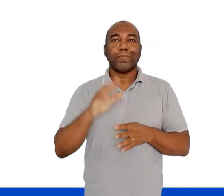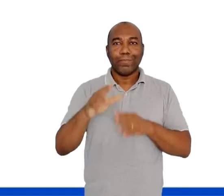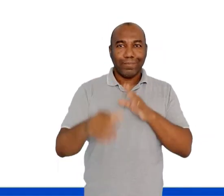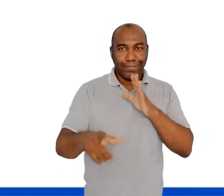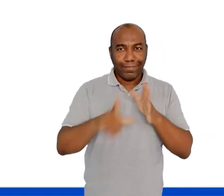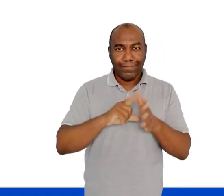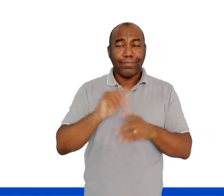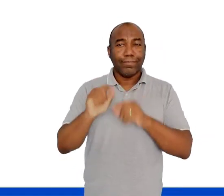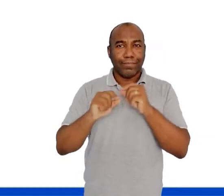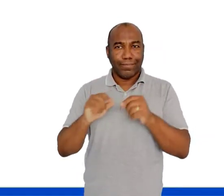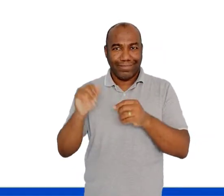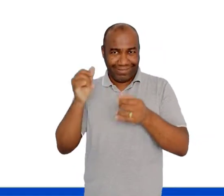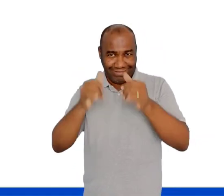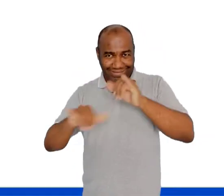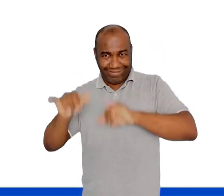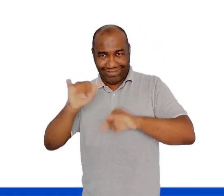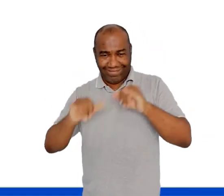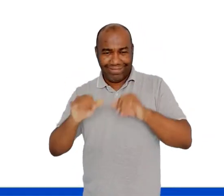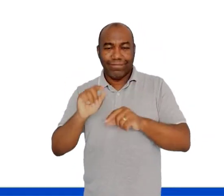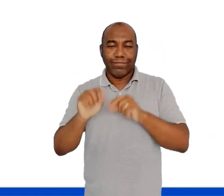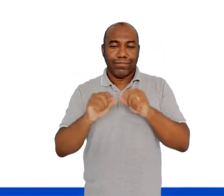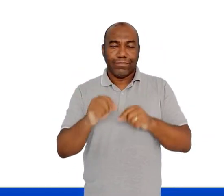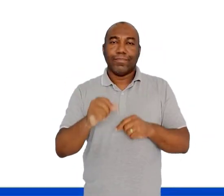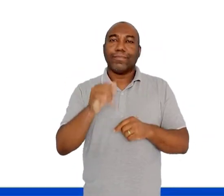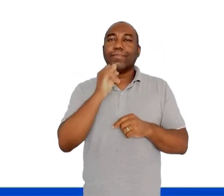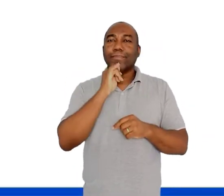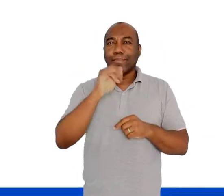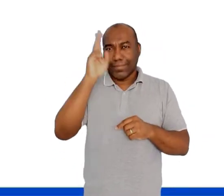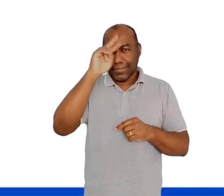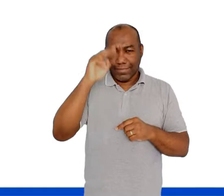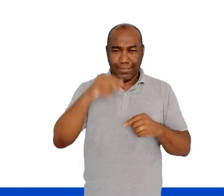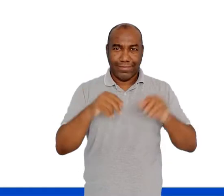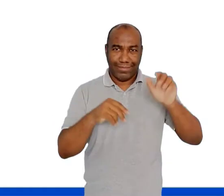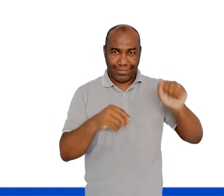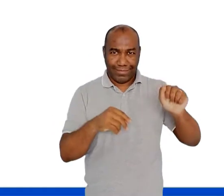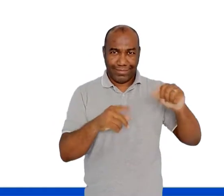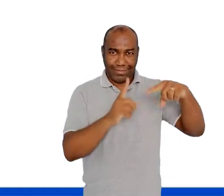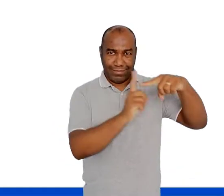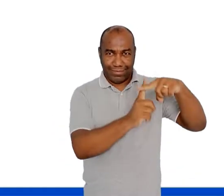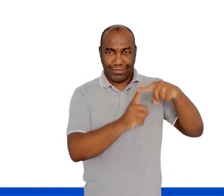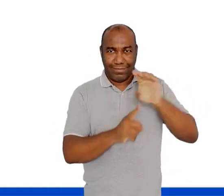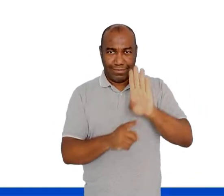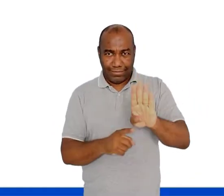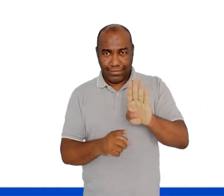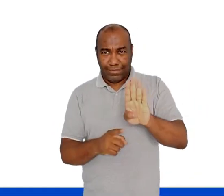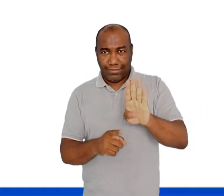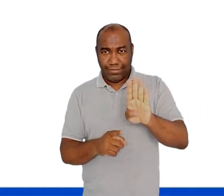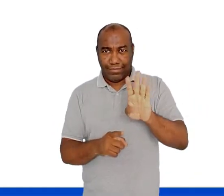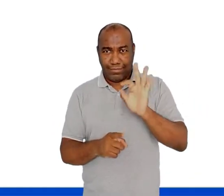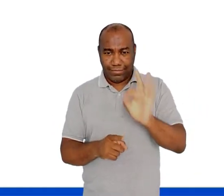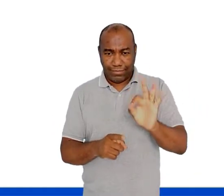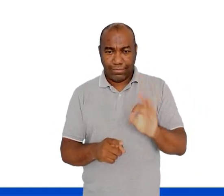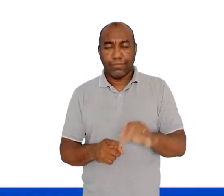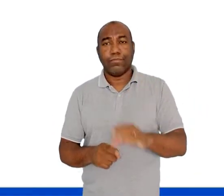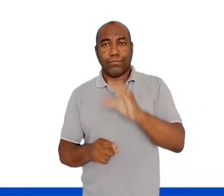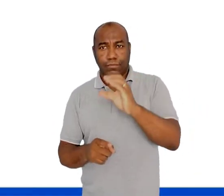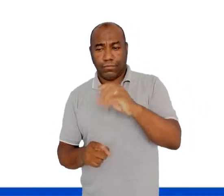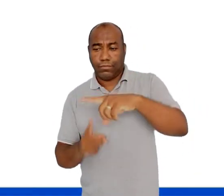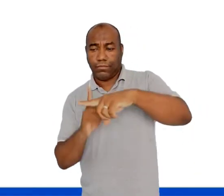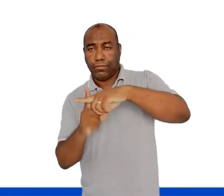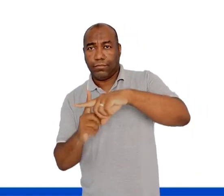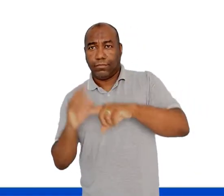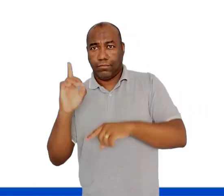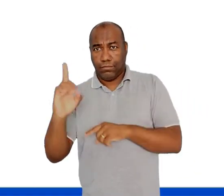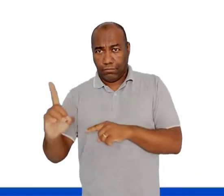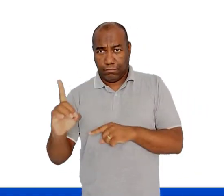lá na química geral. Antes da seta, eu tenho um A e um B. Esse A e B eu vou chamar de reagentes, ou seja,